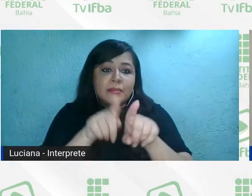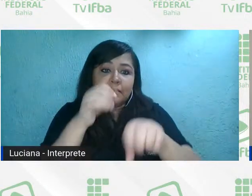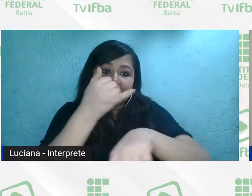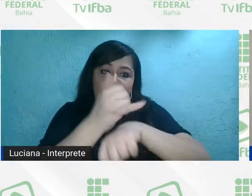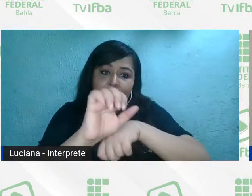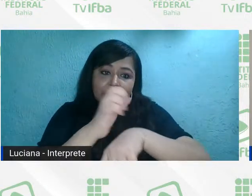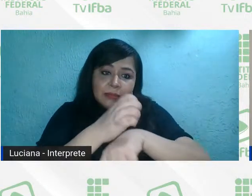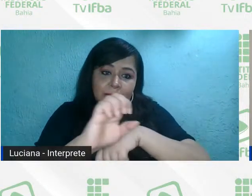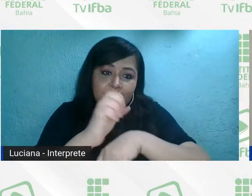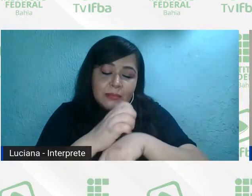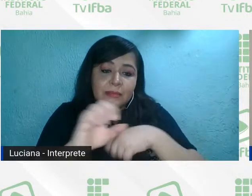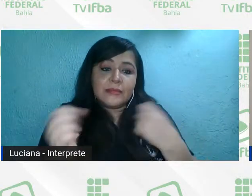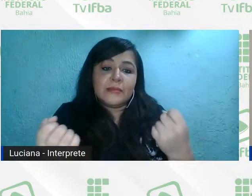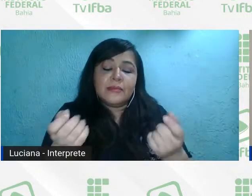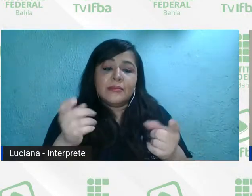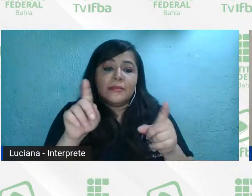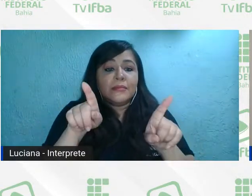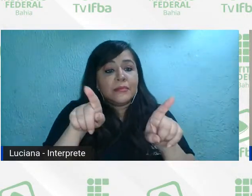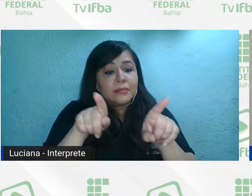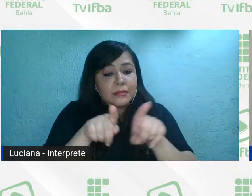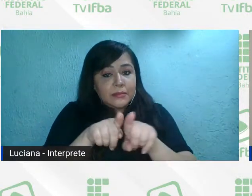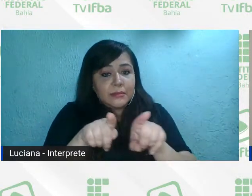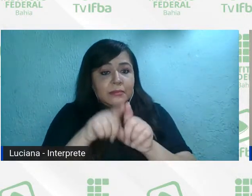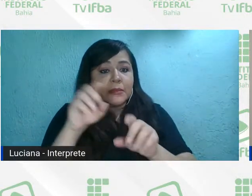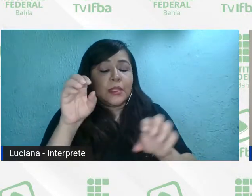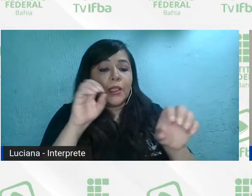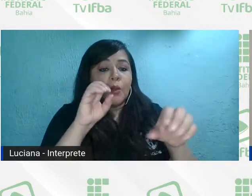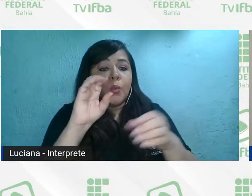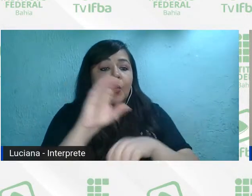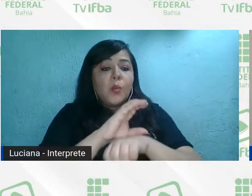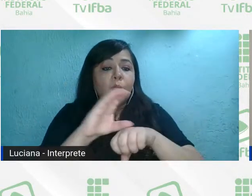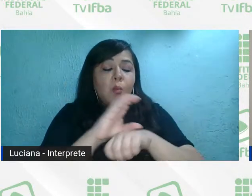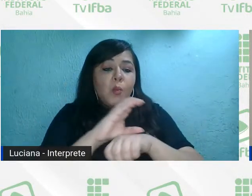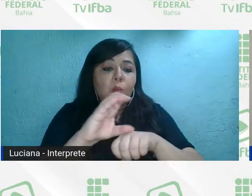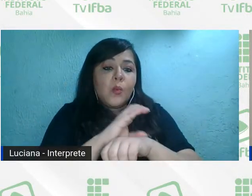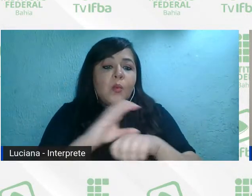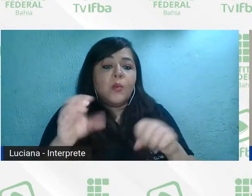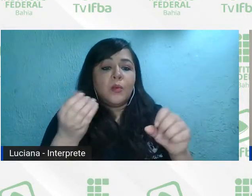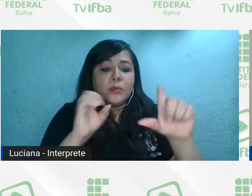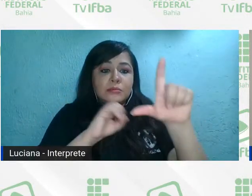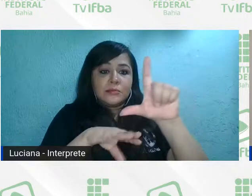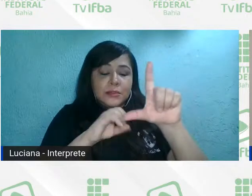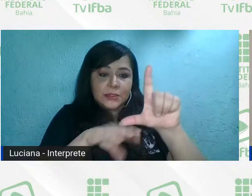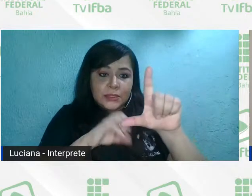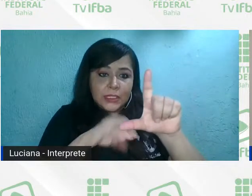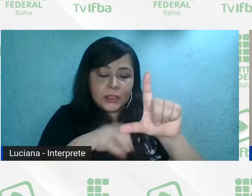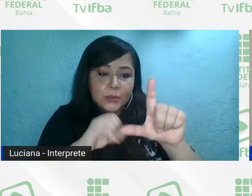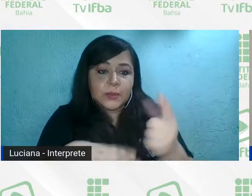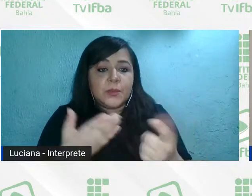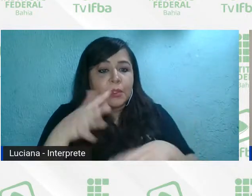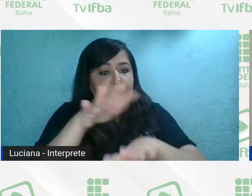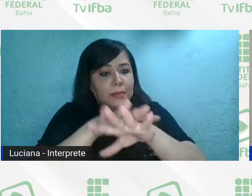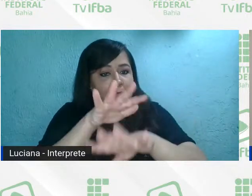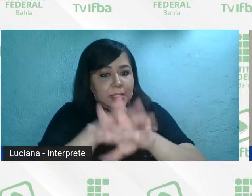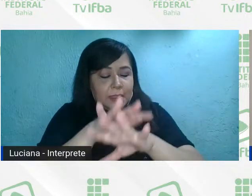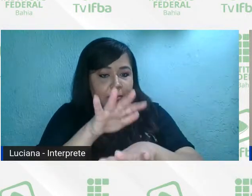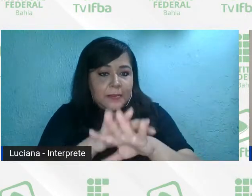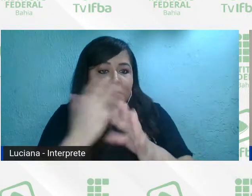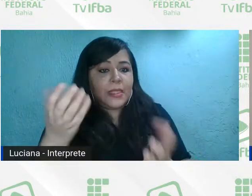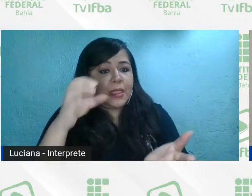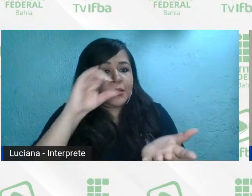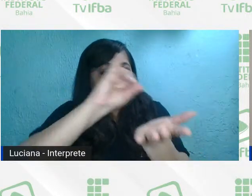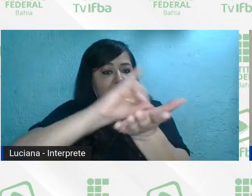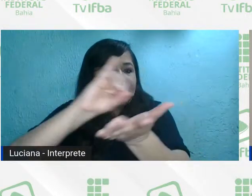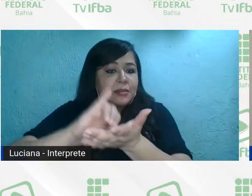matemática, dos Campi Salvador, Camaçari, Eunápolis e Valença. Né? Gostaríamos também